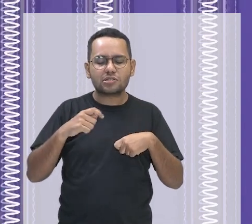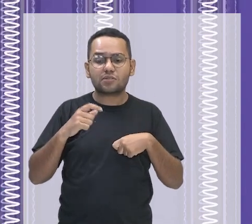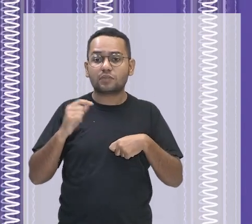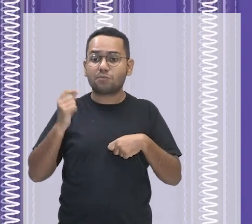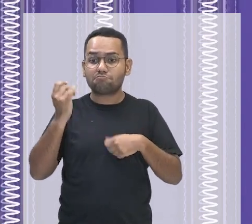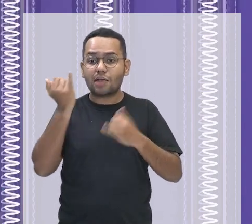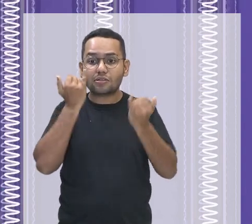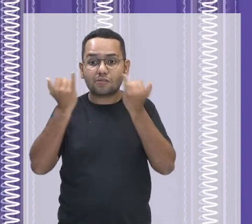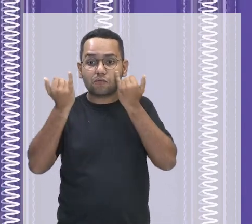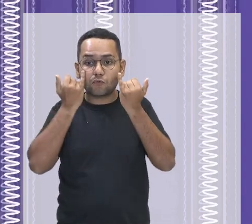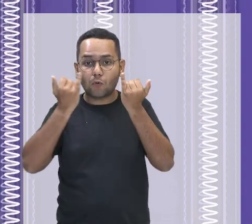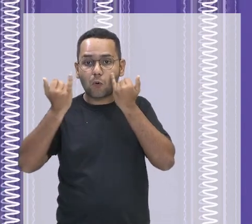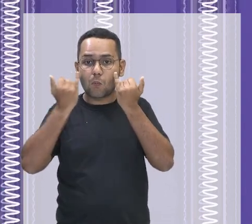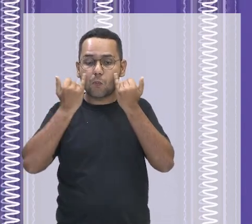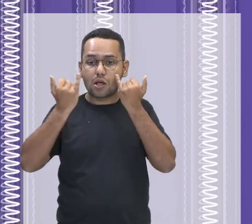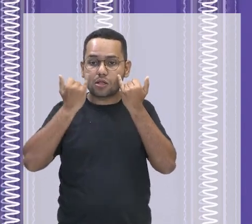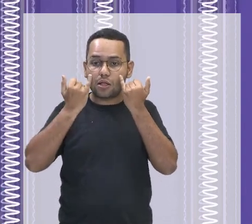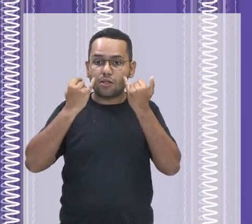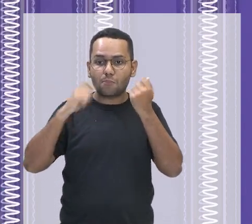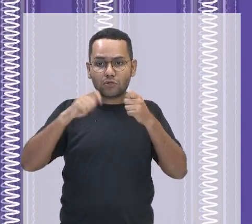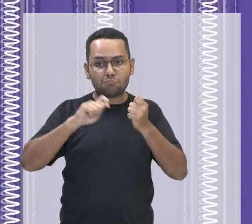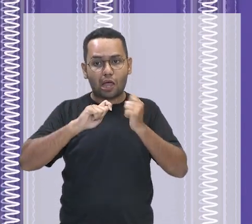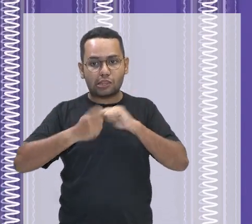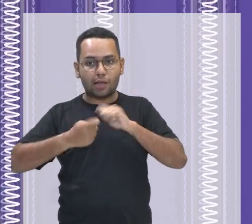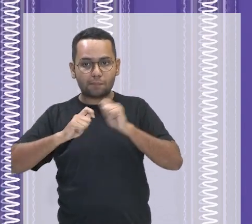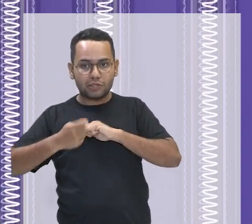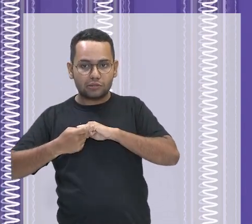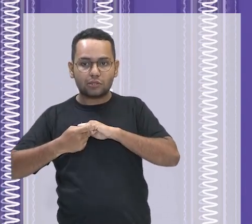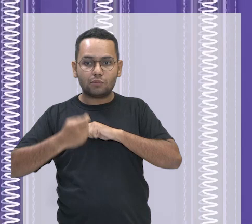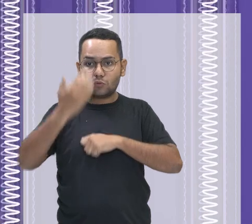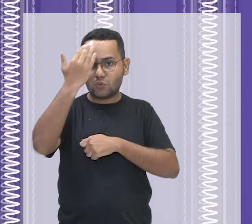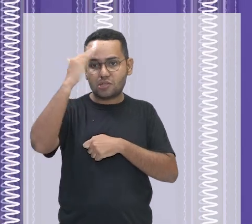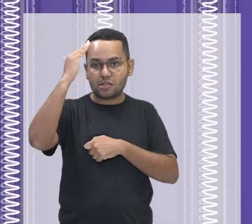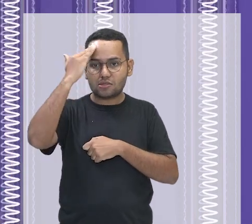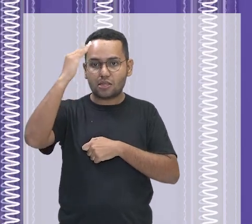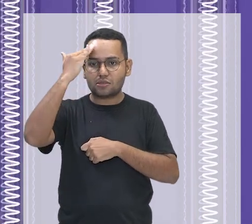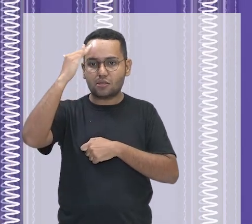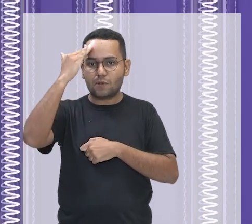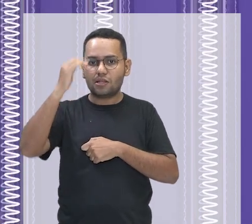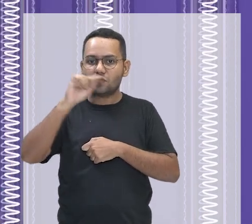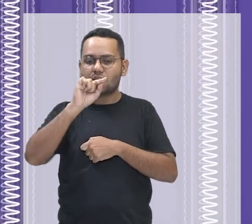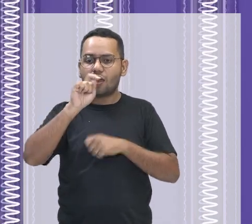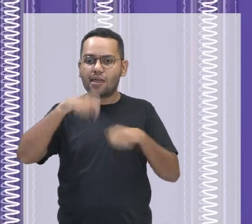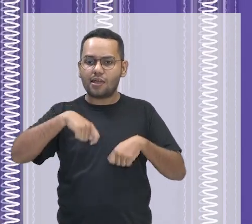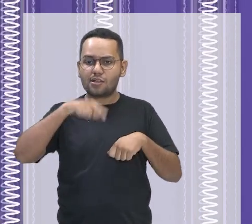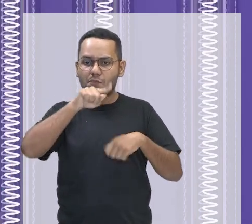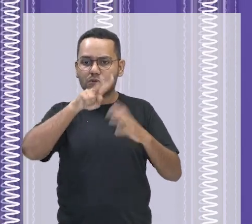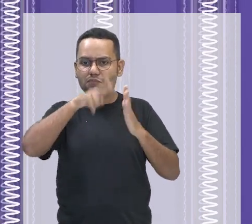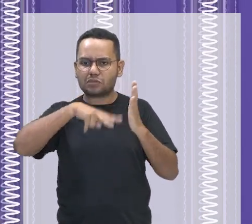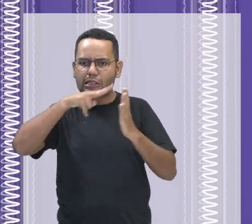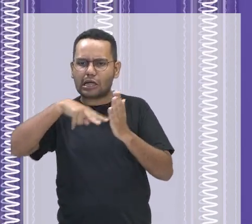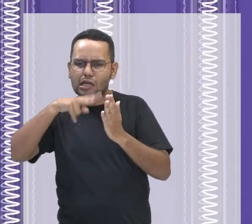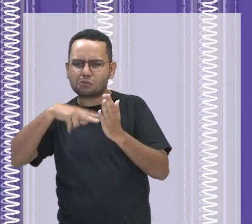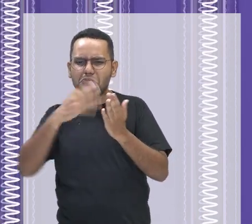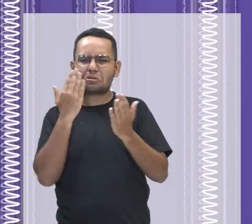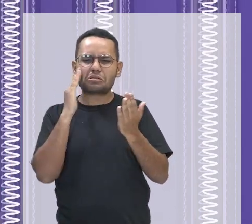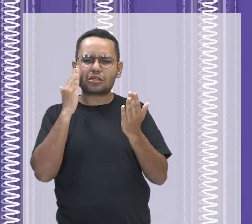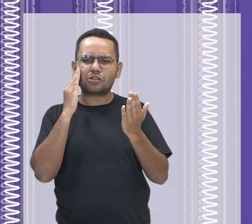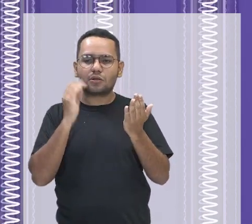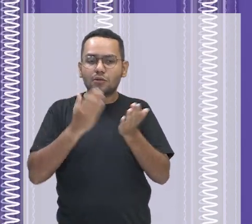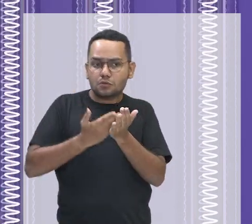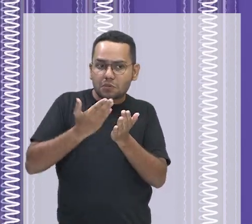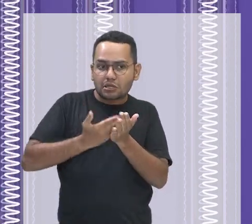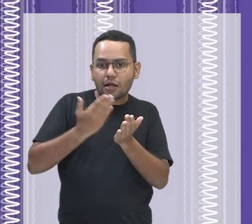nos formando, ela vai nos educando, a partir da interpretação que eles fazem dos escritos sagrados, da